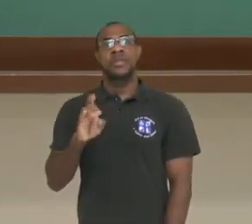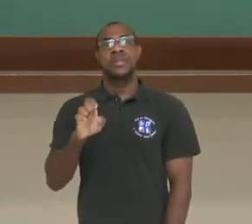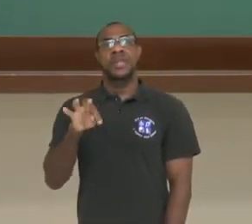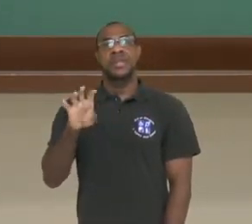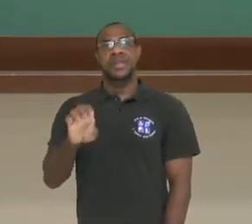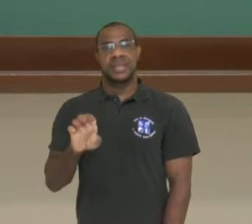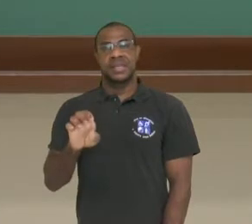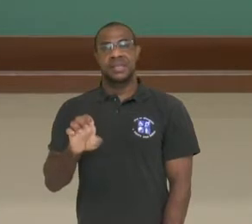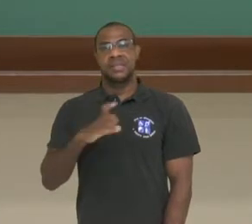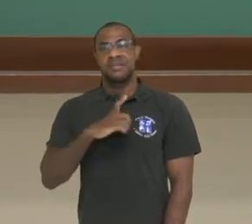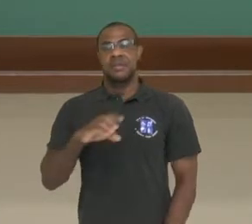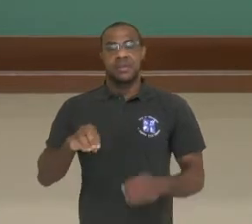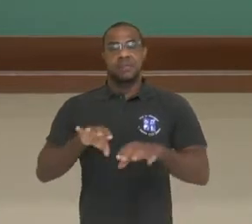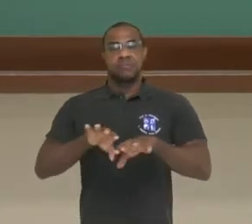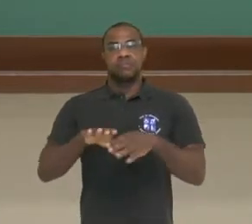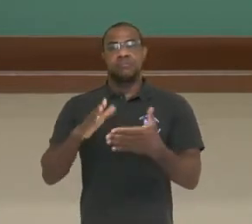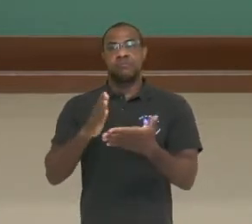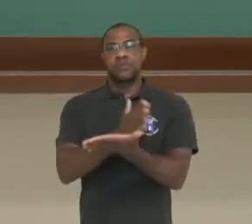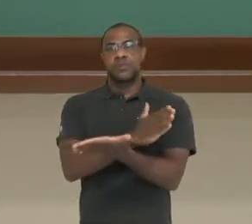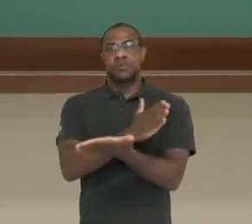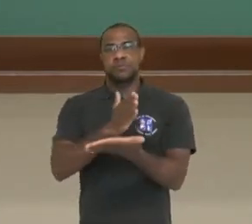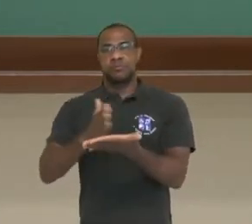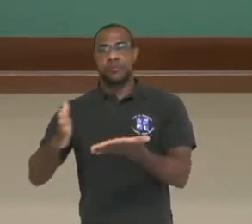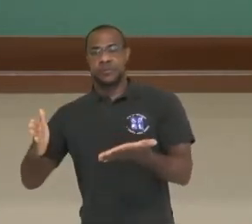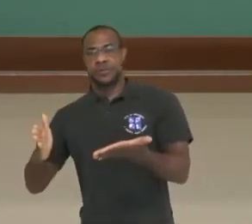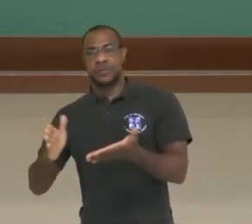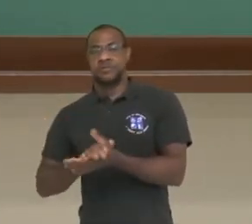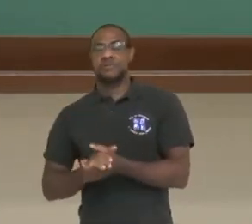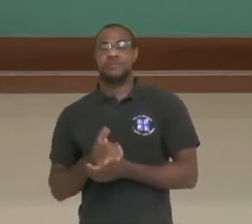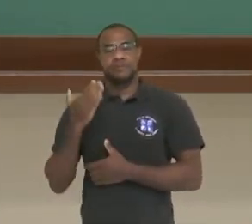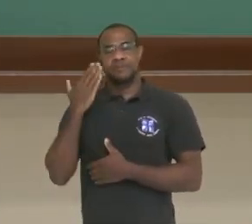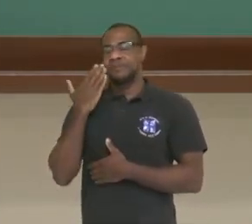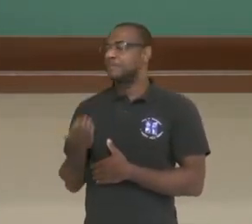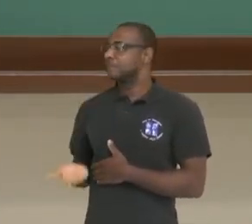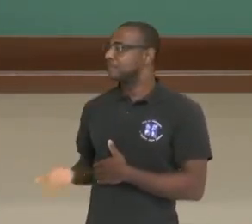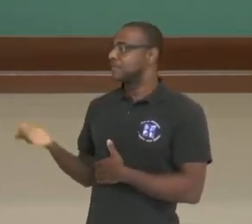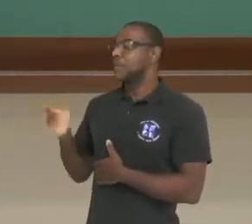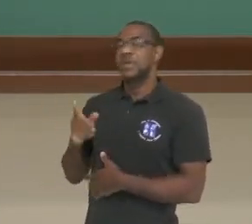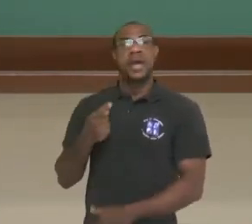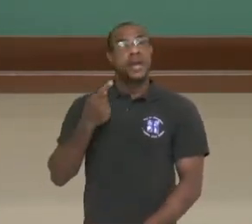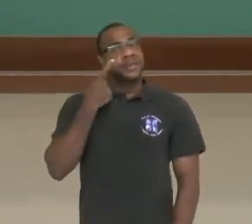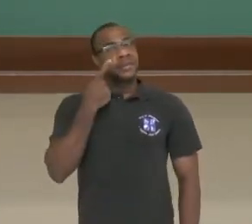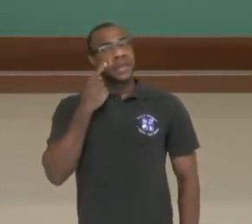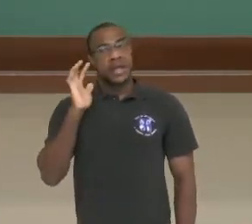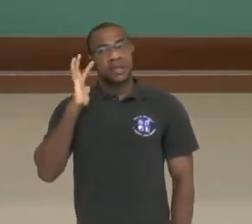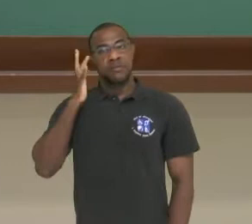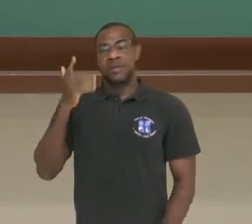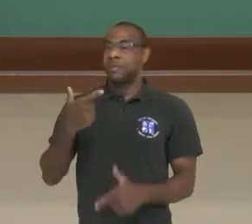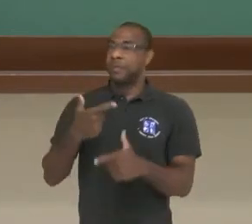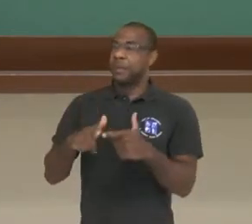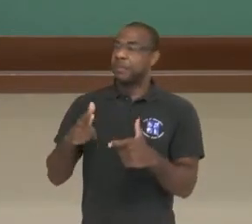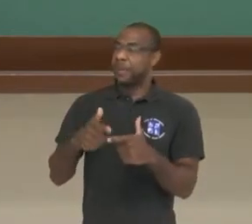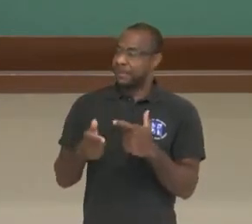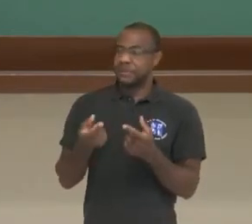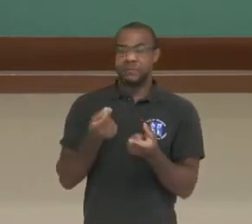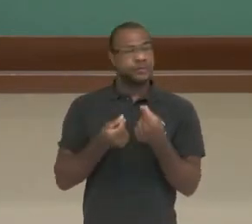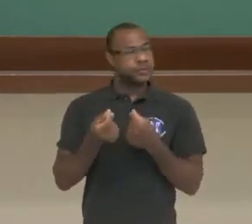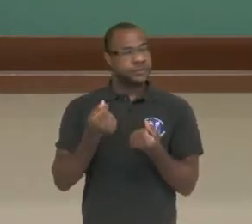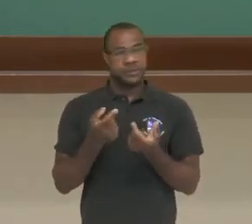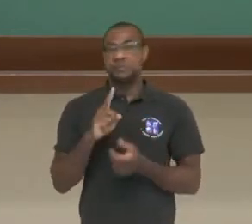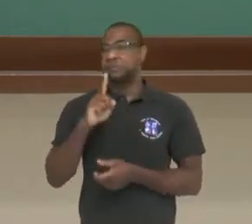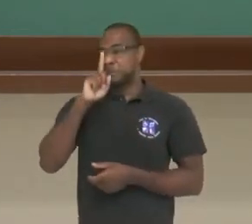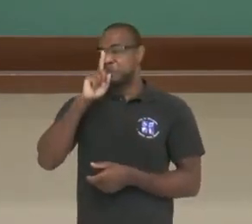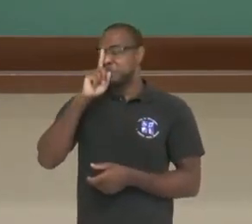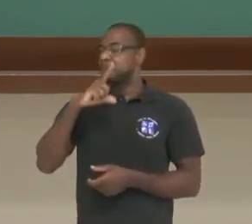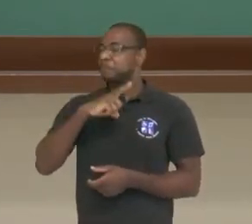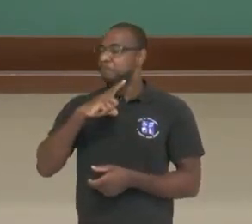uma divisão no ano de 395, o imperador Teodósio, já tentando resolver um problema financeiro gravíssimo no Império